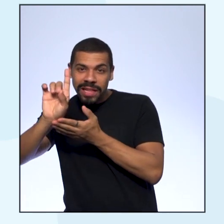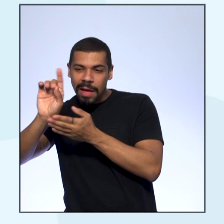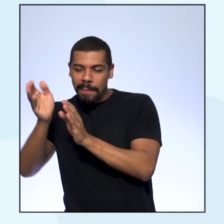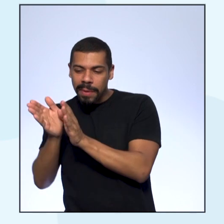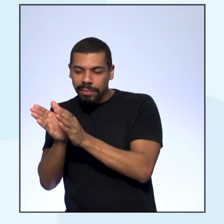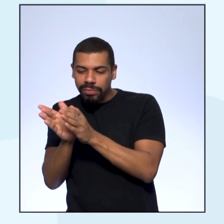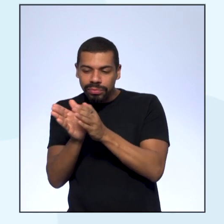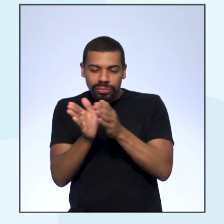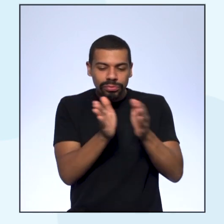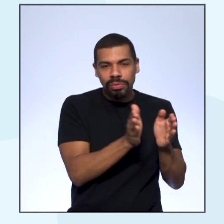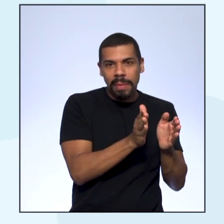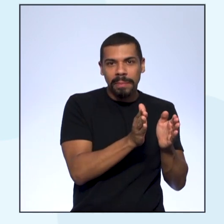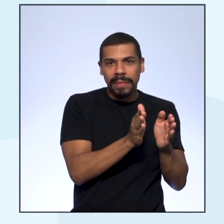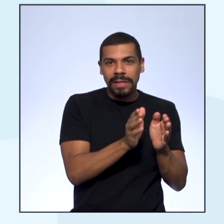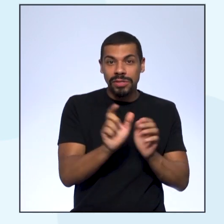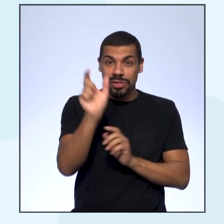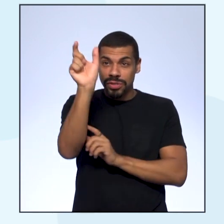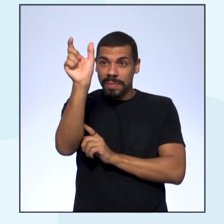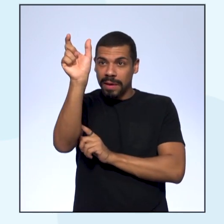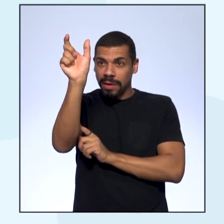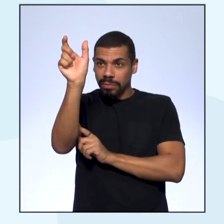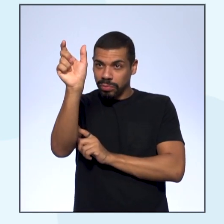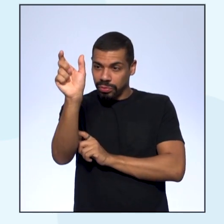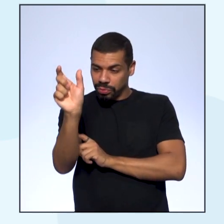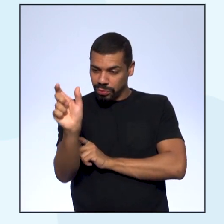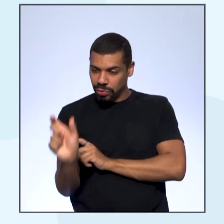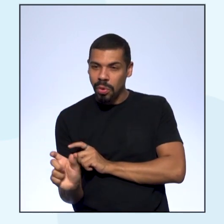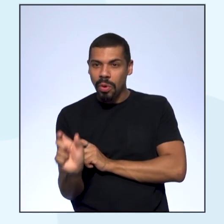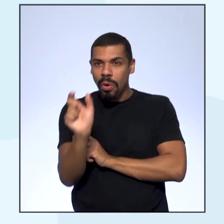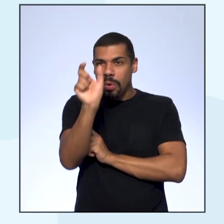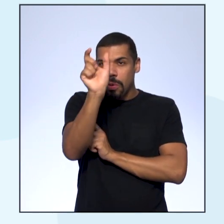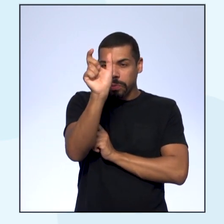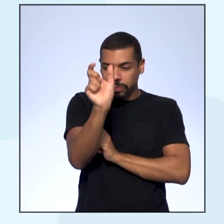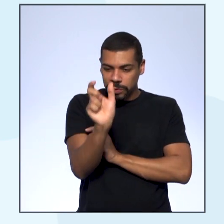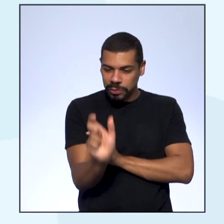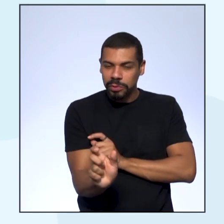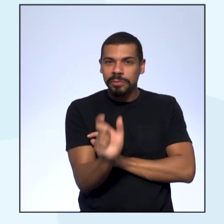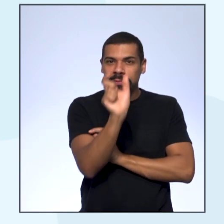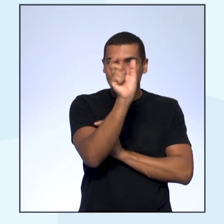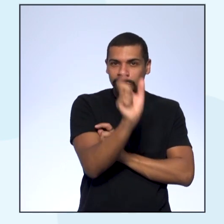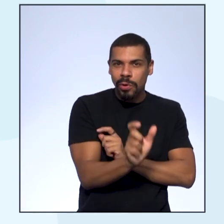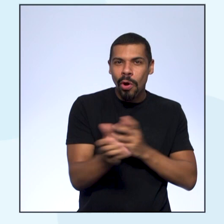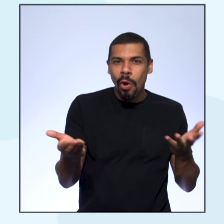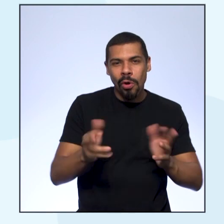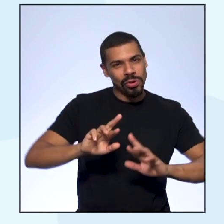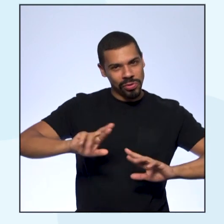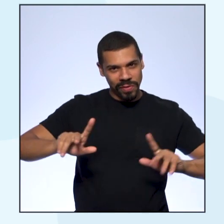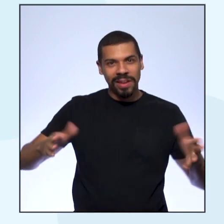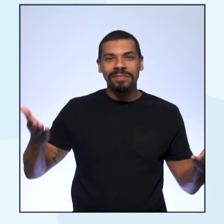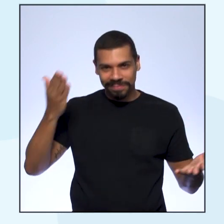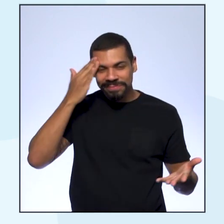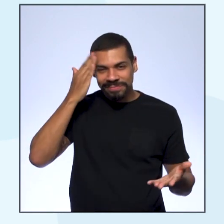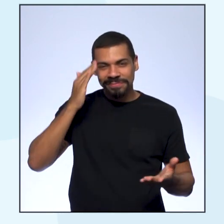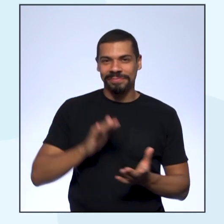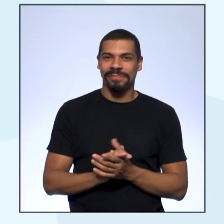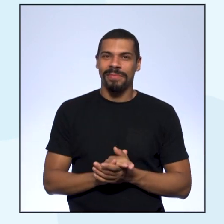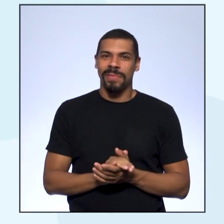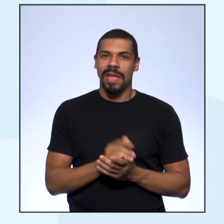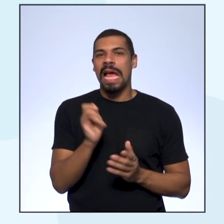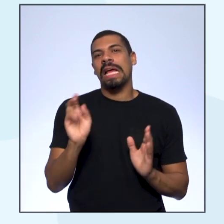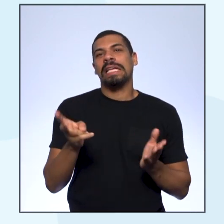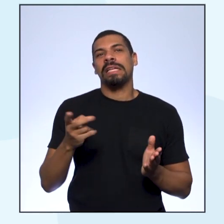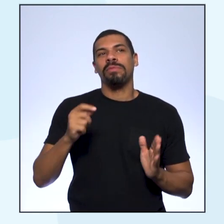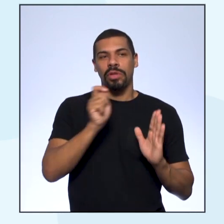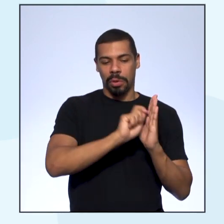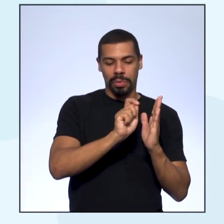para baixo, tá? Então era uma escrita vertical, não é igual como a gente escreve hoje, né, da direita da esquerda